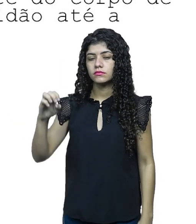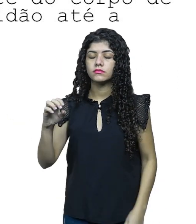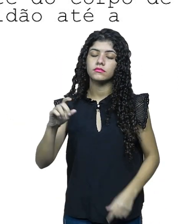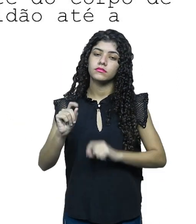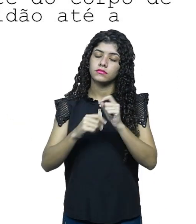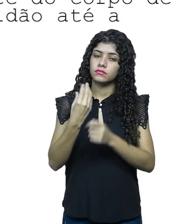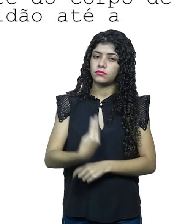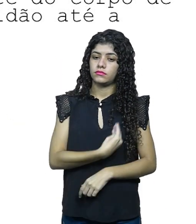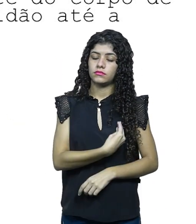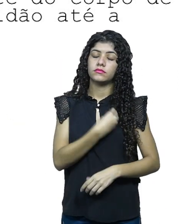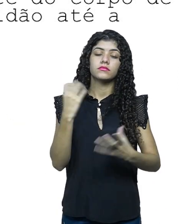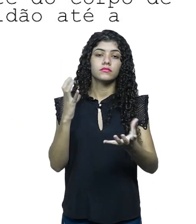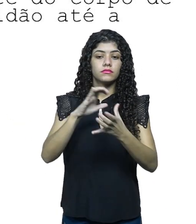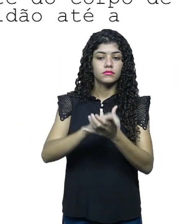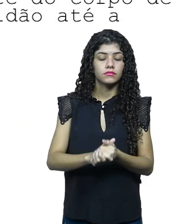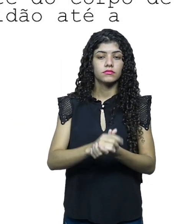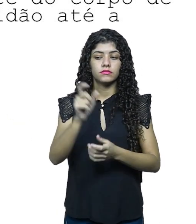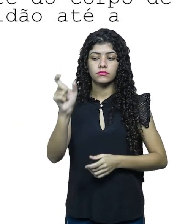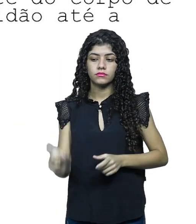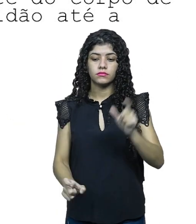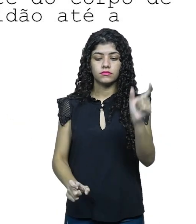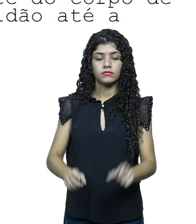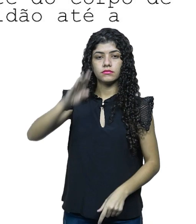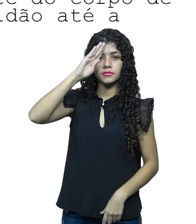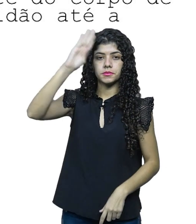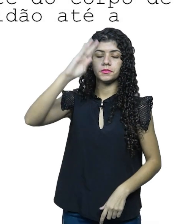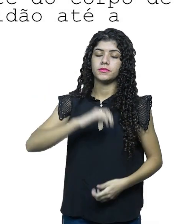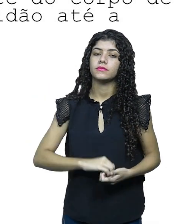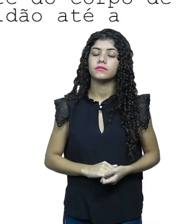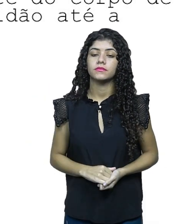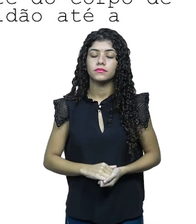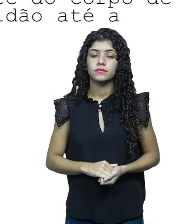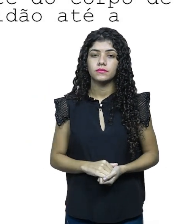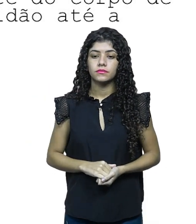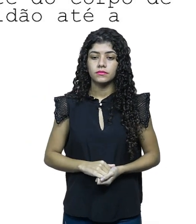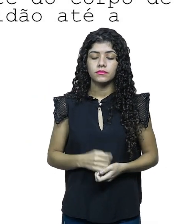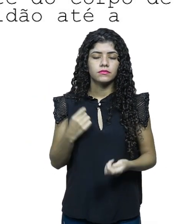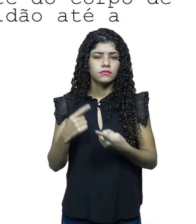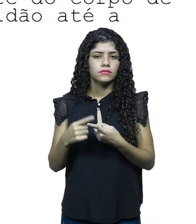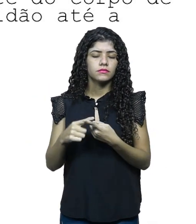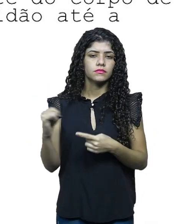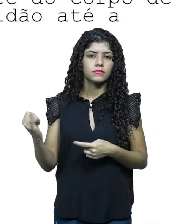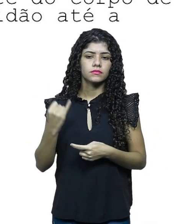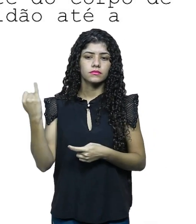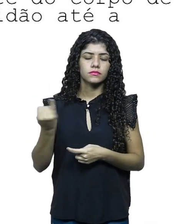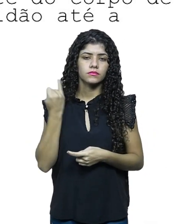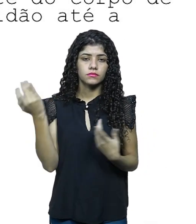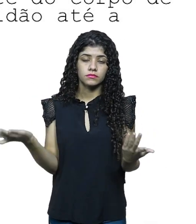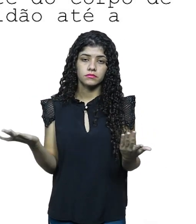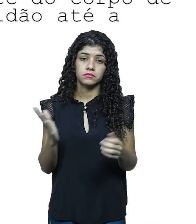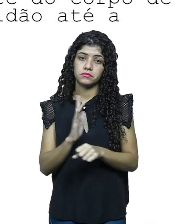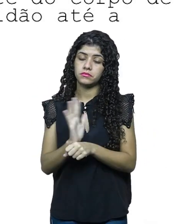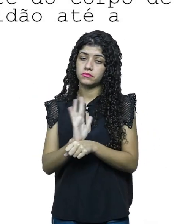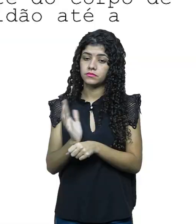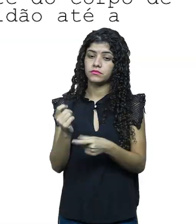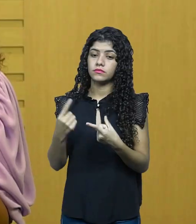2 pontos, vida matrimonial dos personagens principais. Aí lá tem o nome dos personagens. Mas por